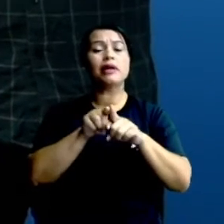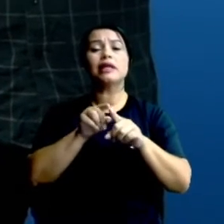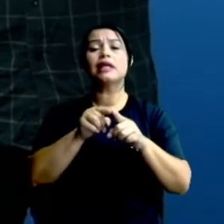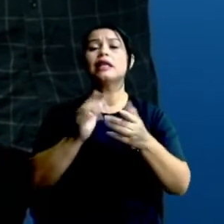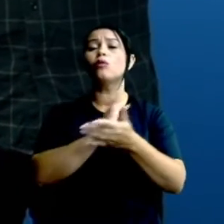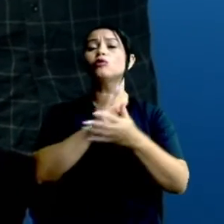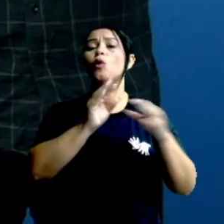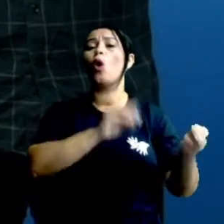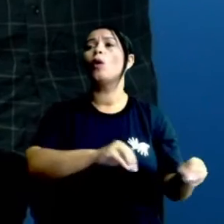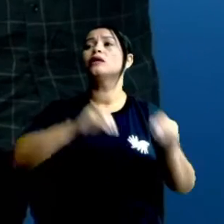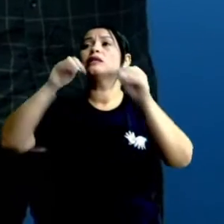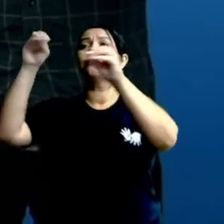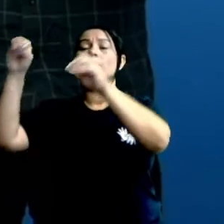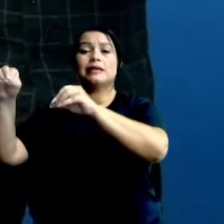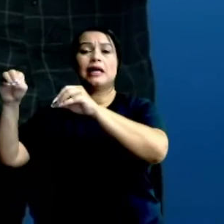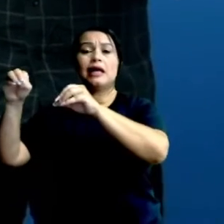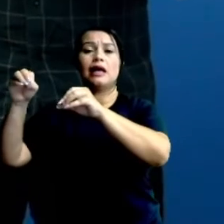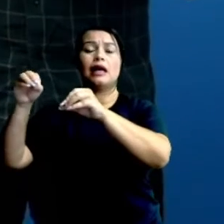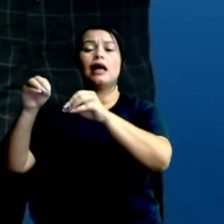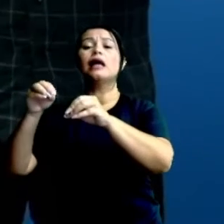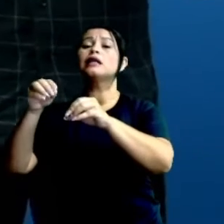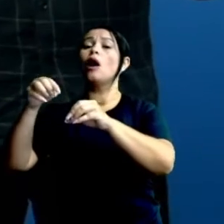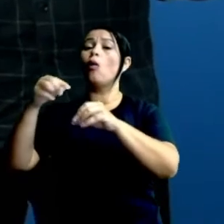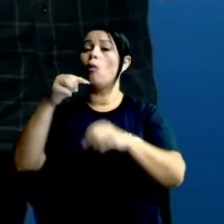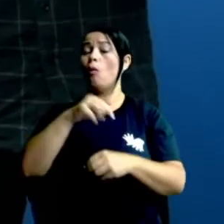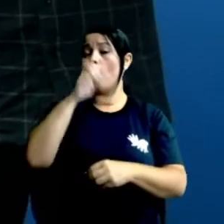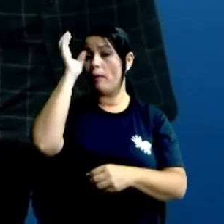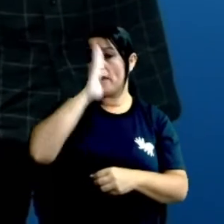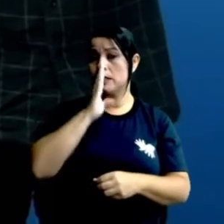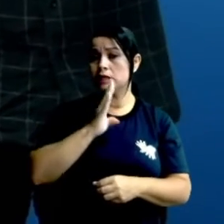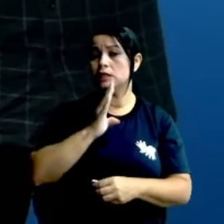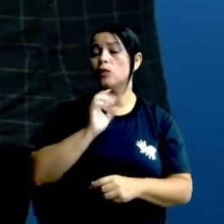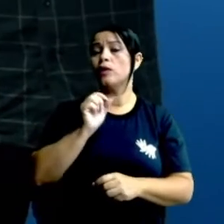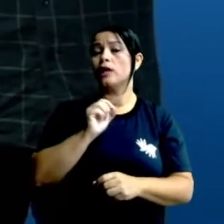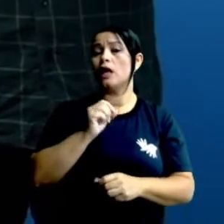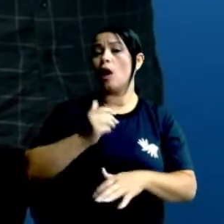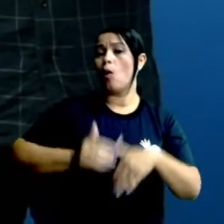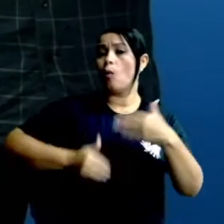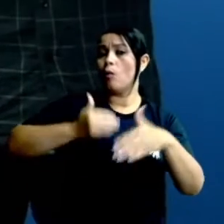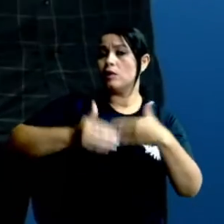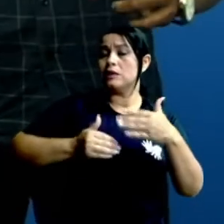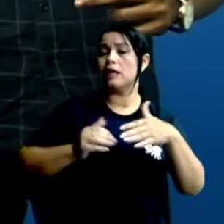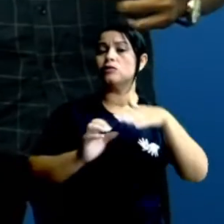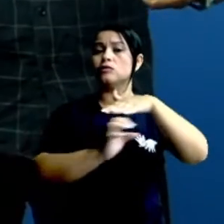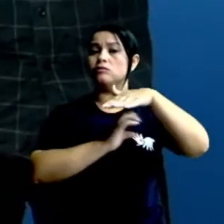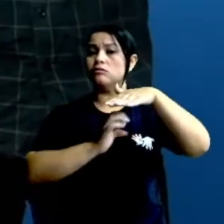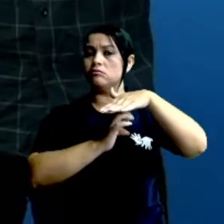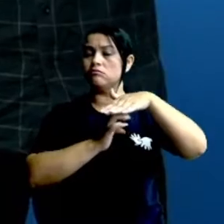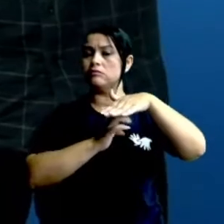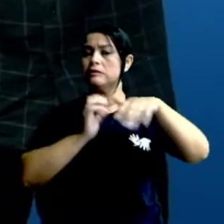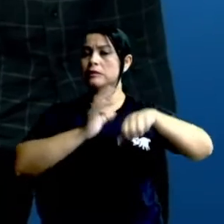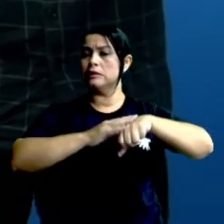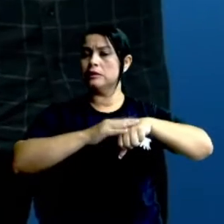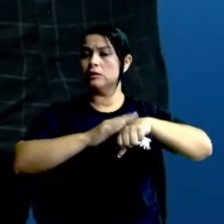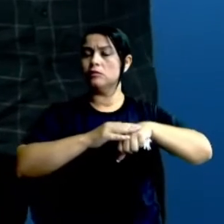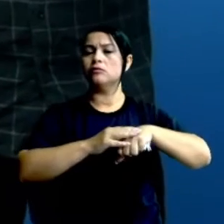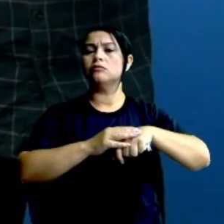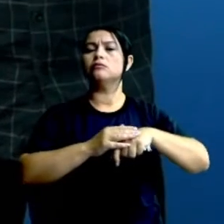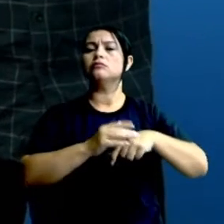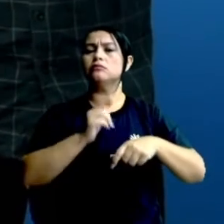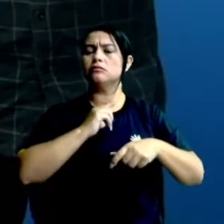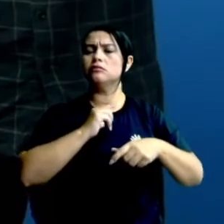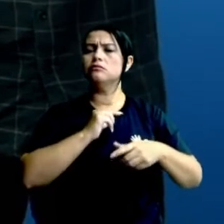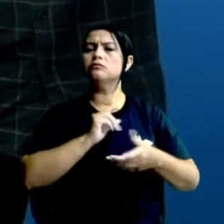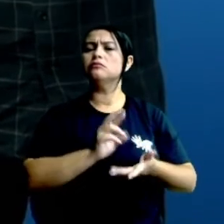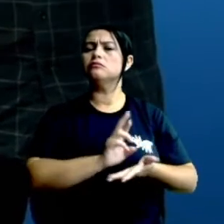ou seja, importar é comprar. Então o Brasil vai intensificar o processo de industrialização, vai dar todo um investimento